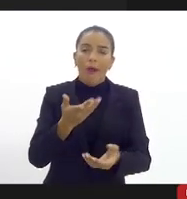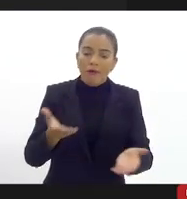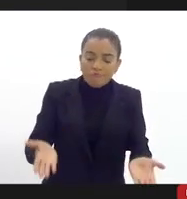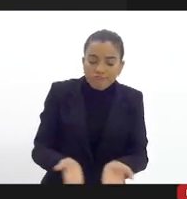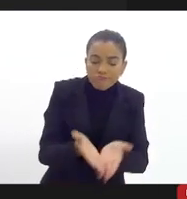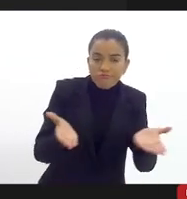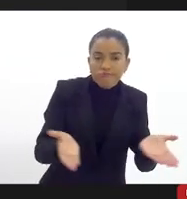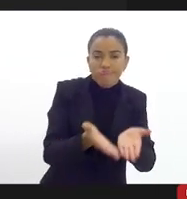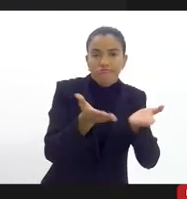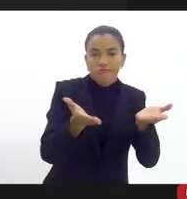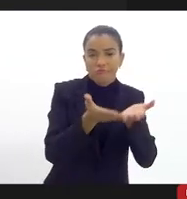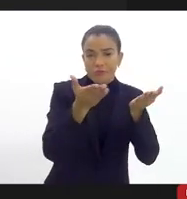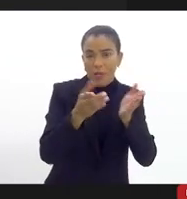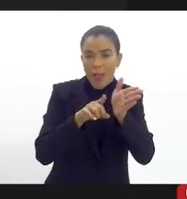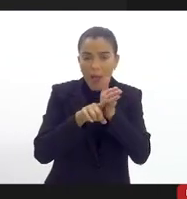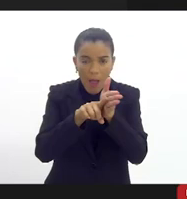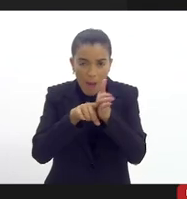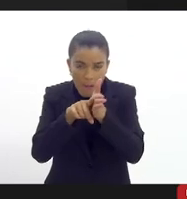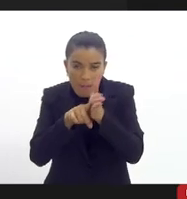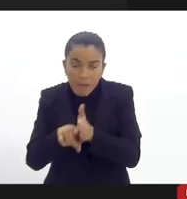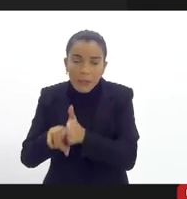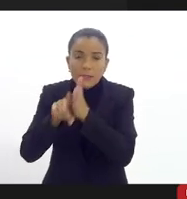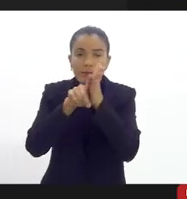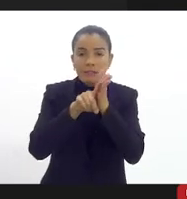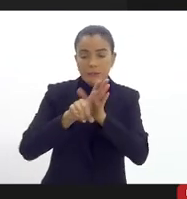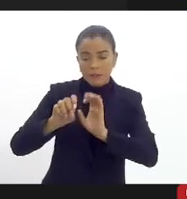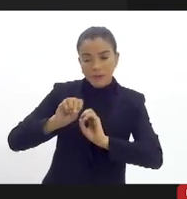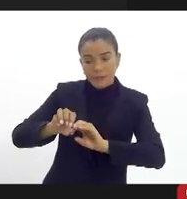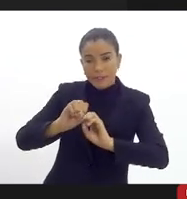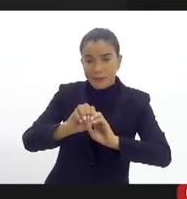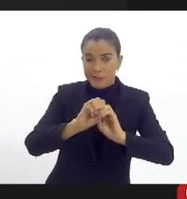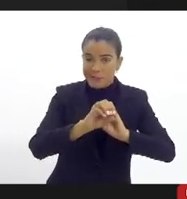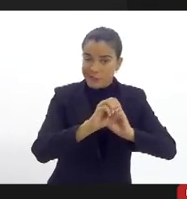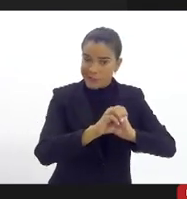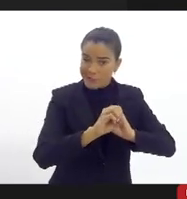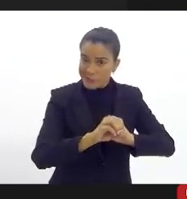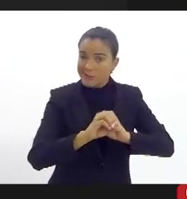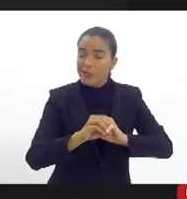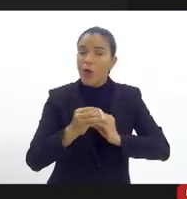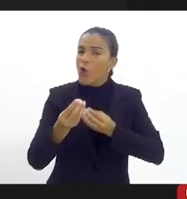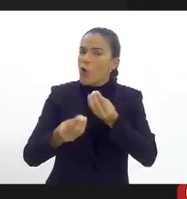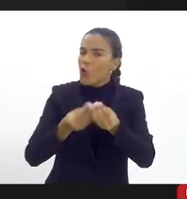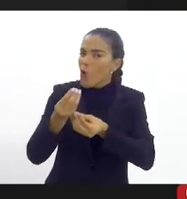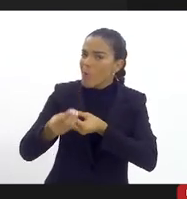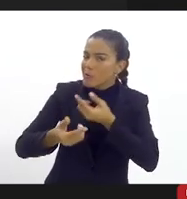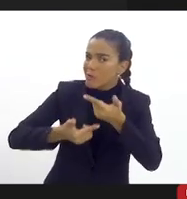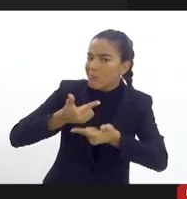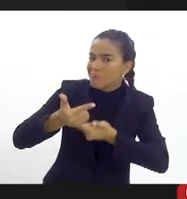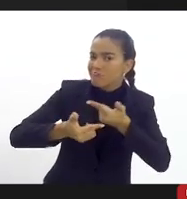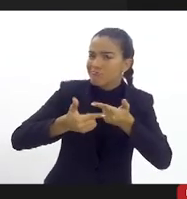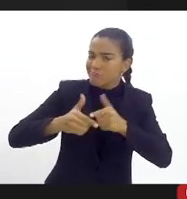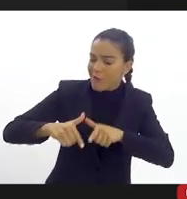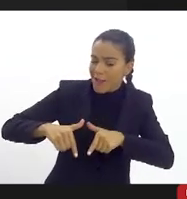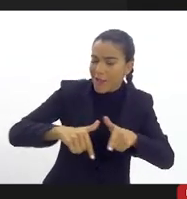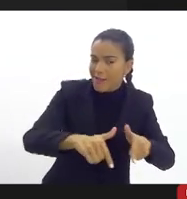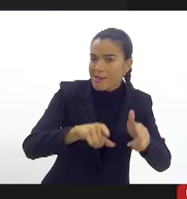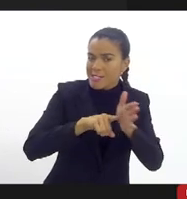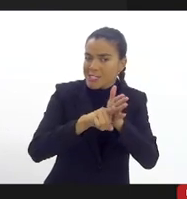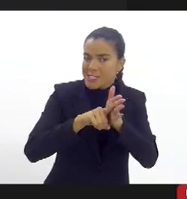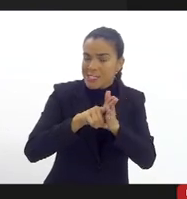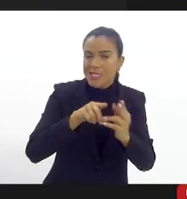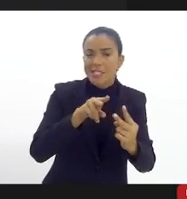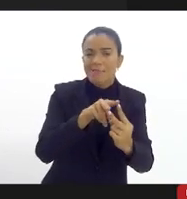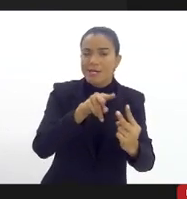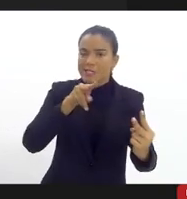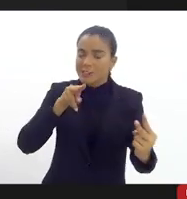estimulado a pesquisa né o ensino a pesquisa como são realizados né os processos de ensino pesquisa e